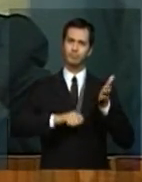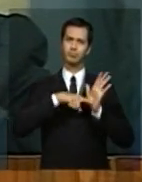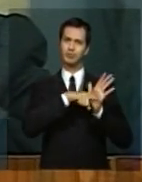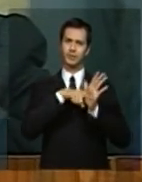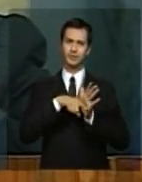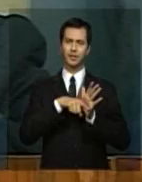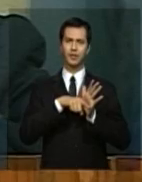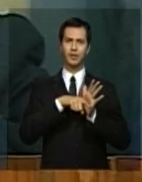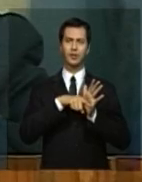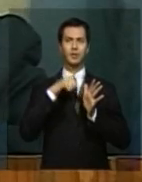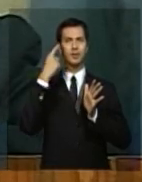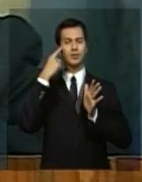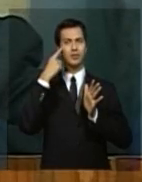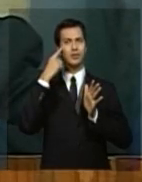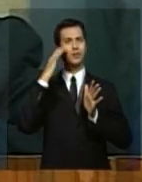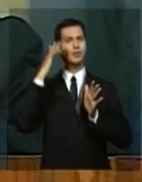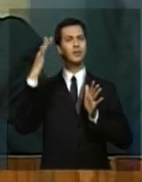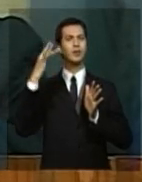país